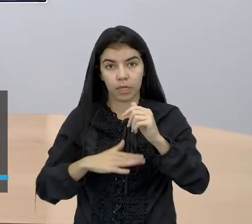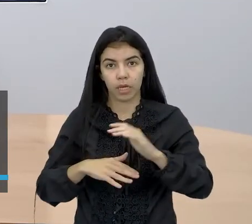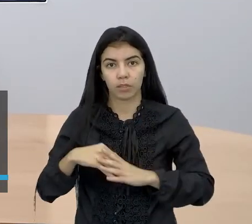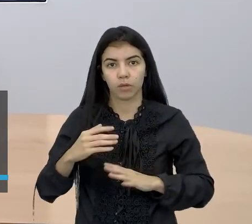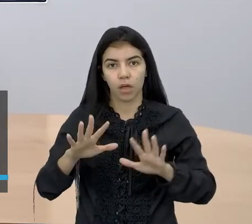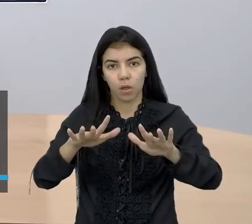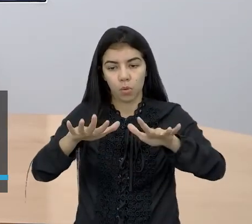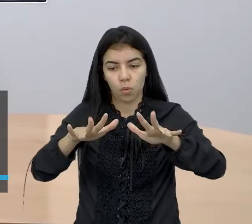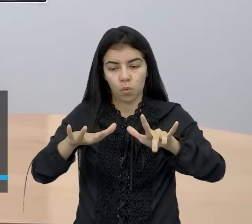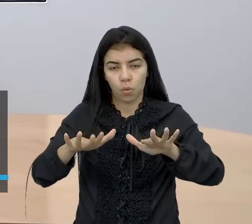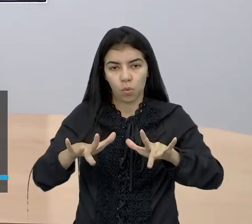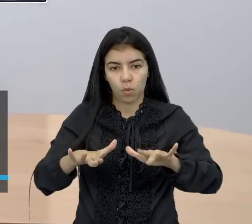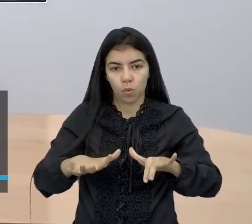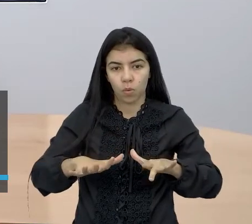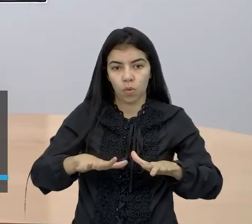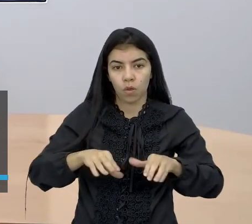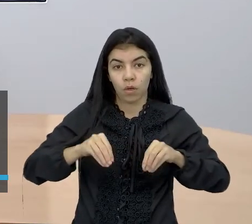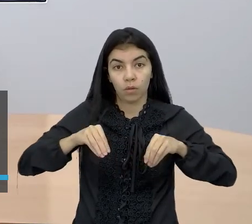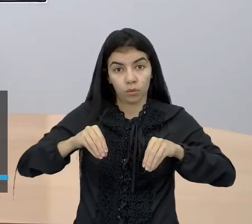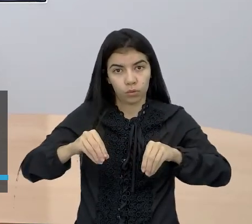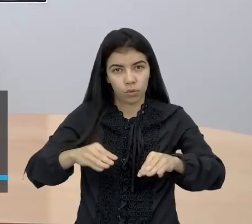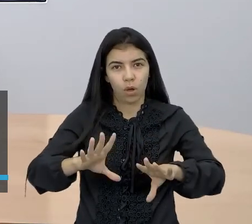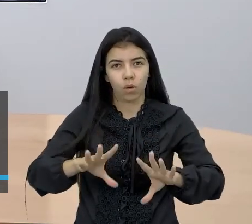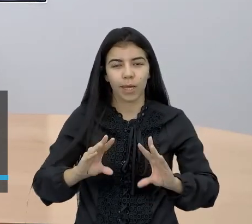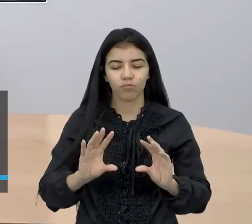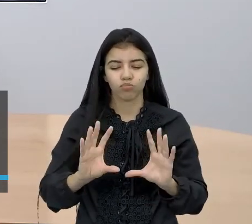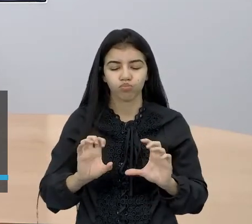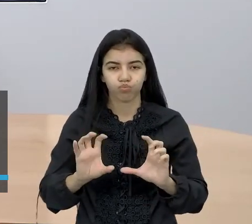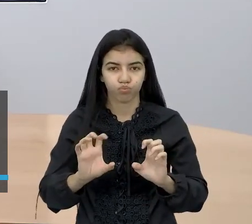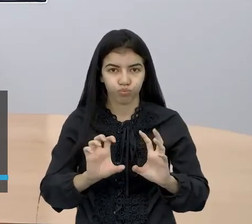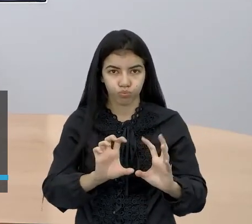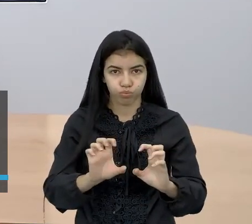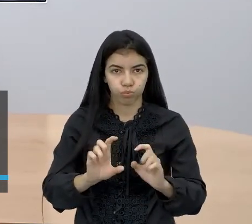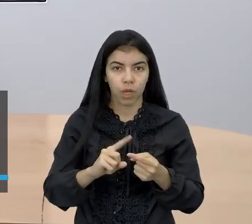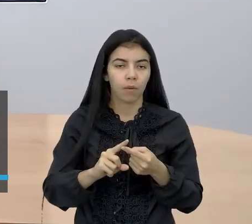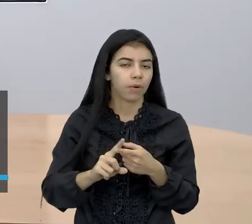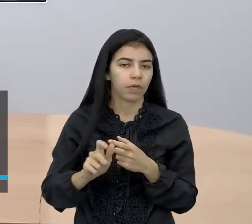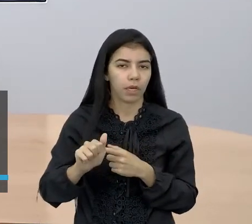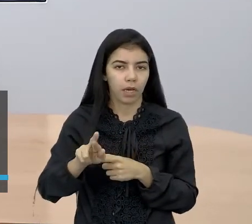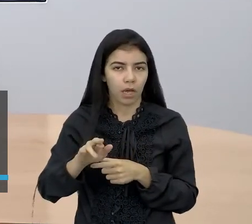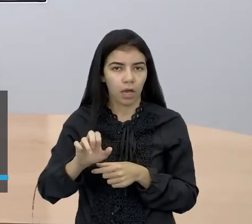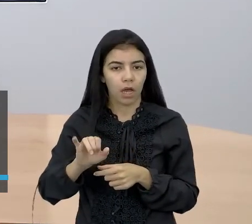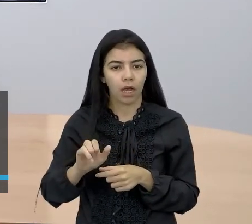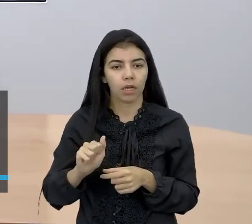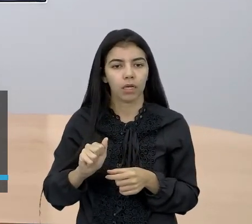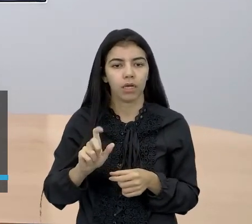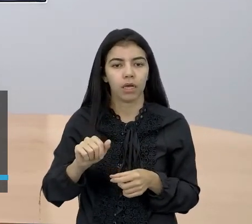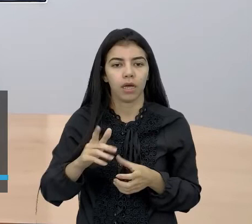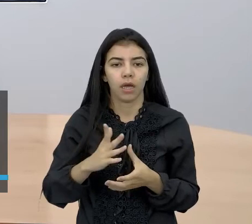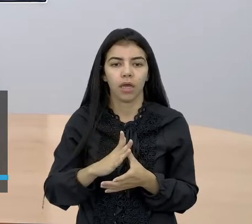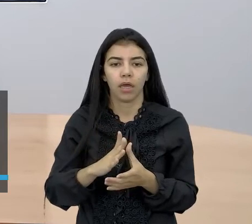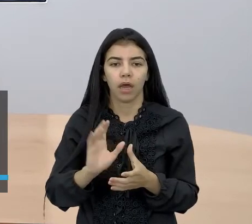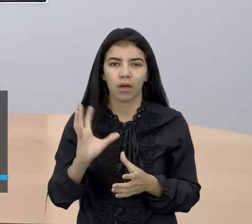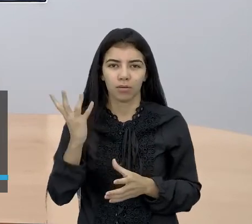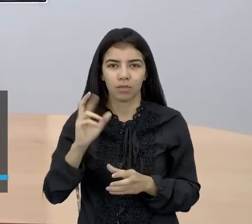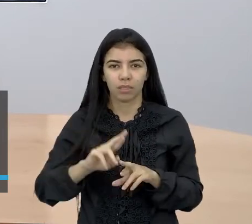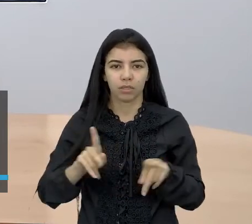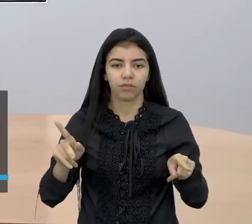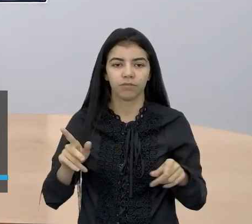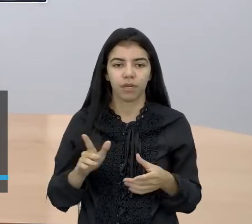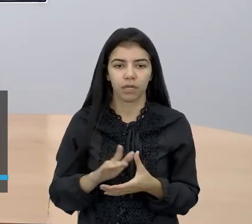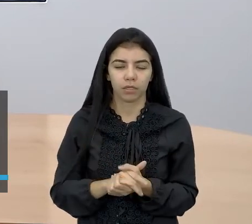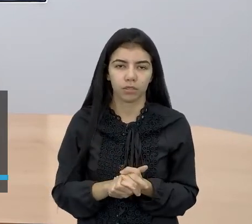fofinho, ele está bem poroso. Isso se ele não for areia, né, gente? Porque a areia, ela deixa ali já os espaços